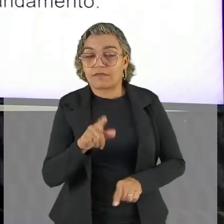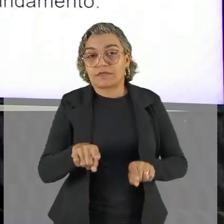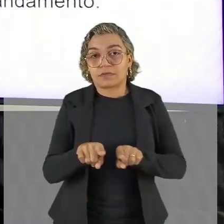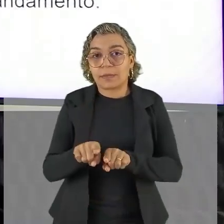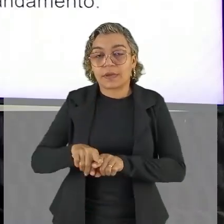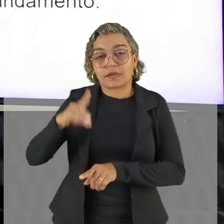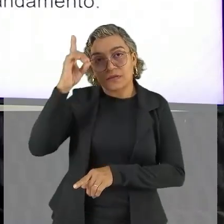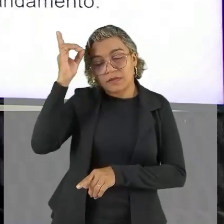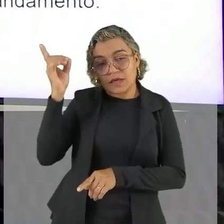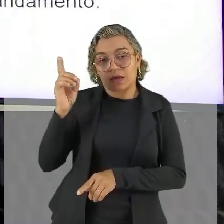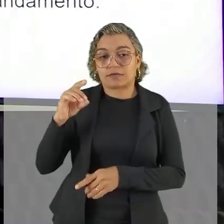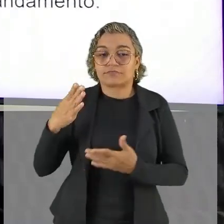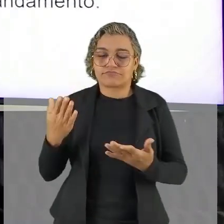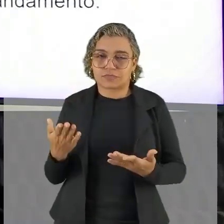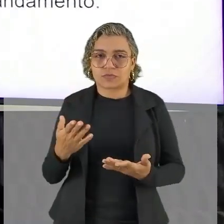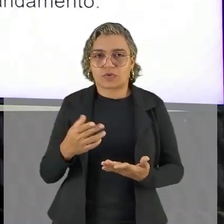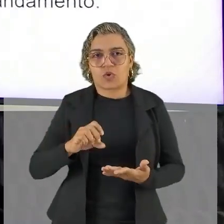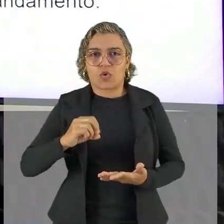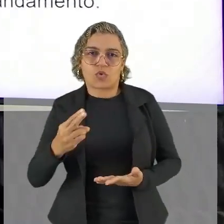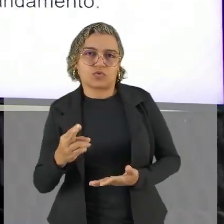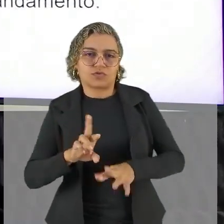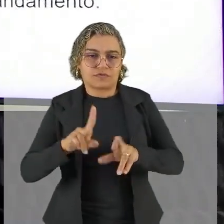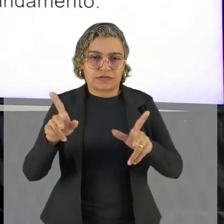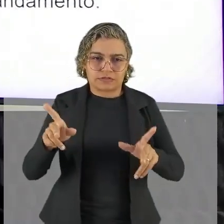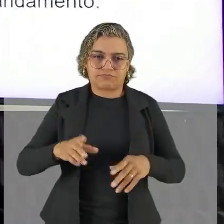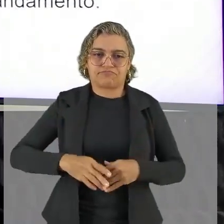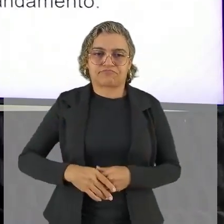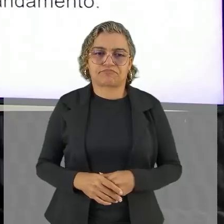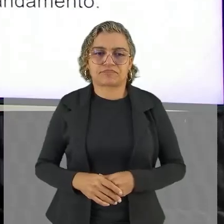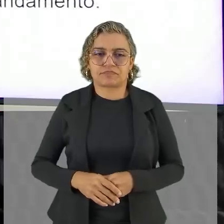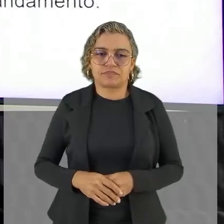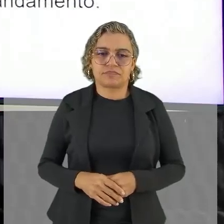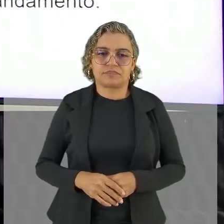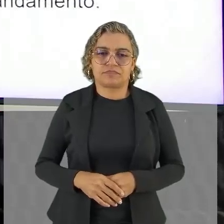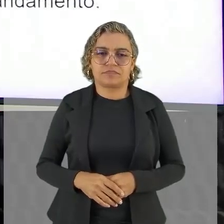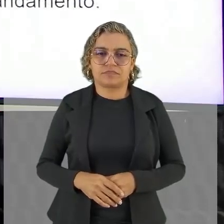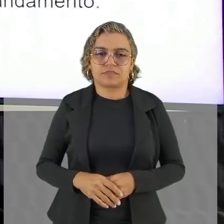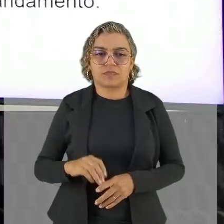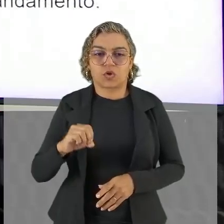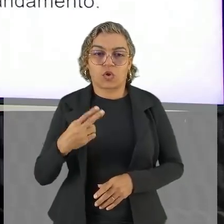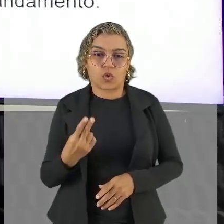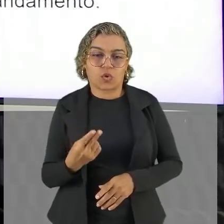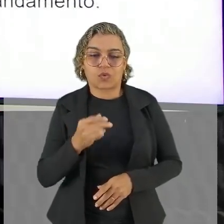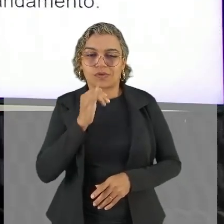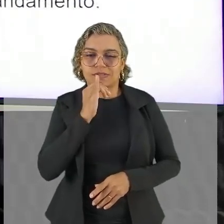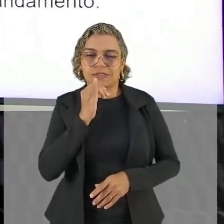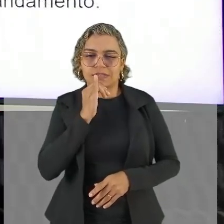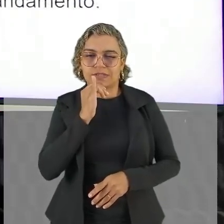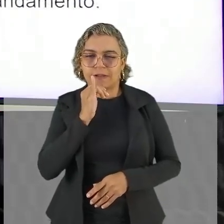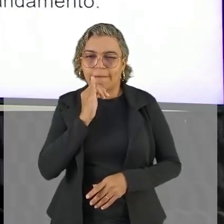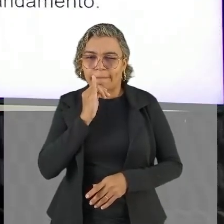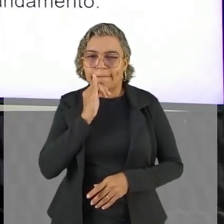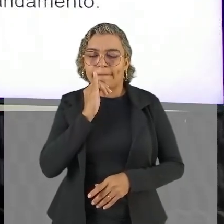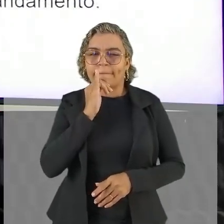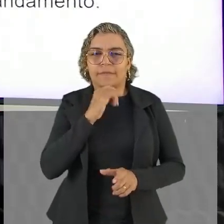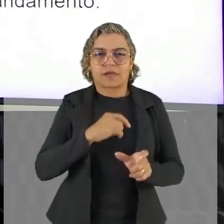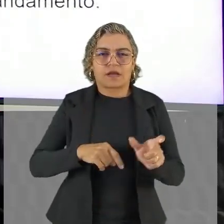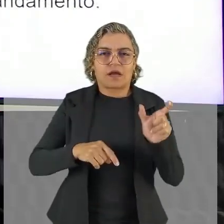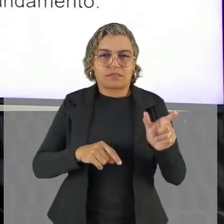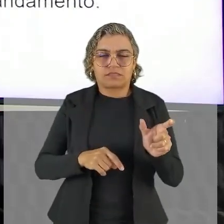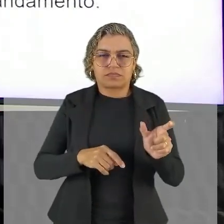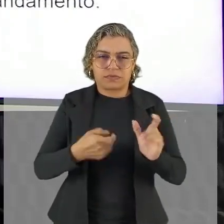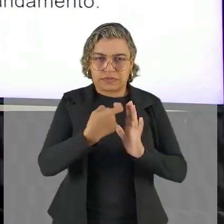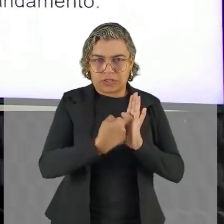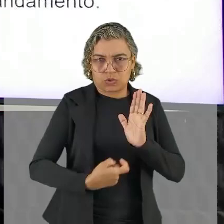campos semânticos excludentes. Ou ainda, a caracterização aí das antíteses em ambos os textos é